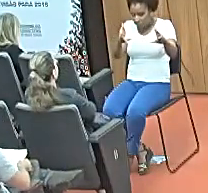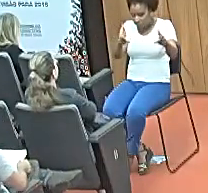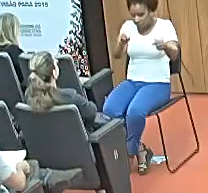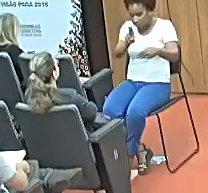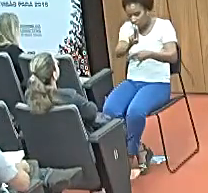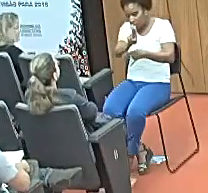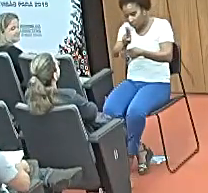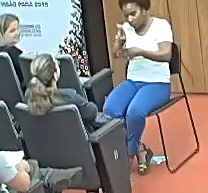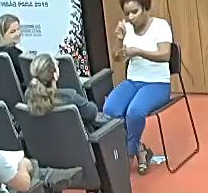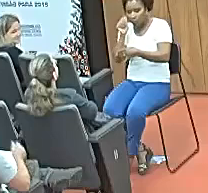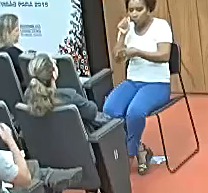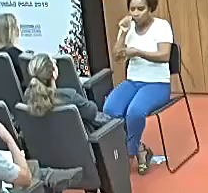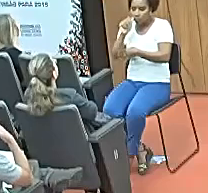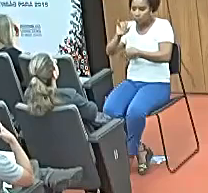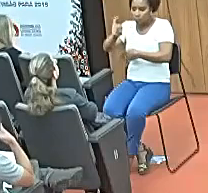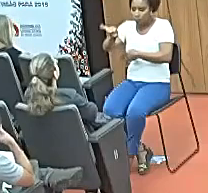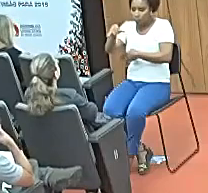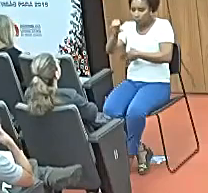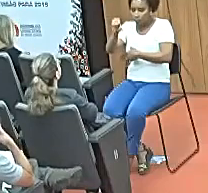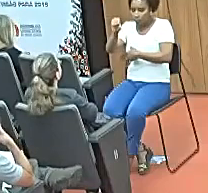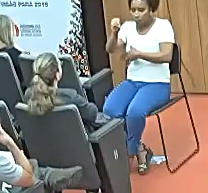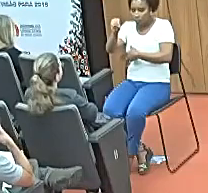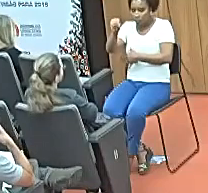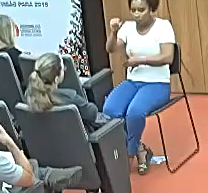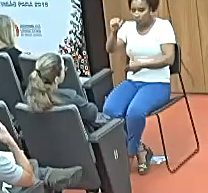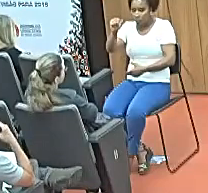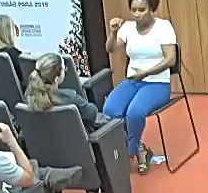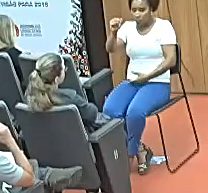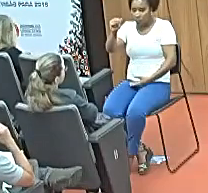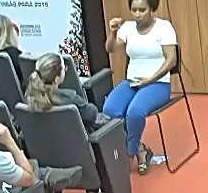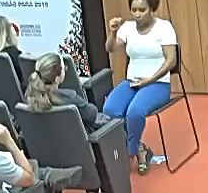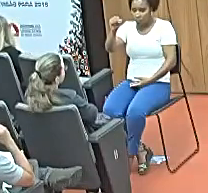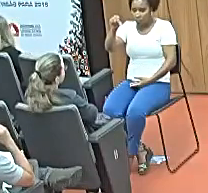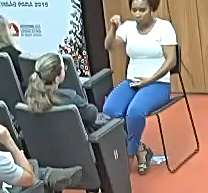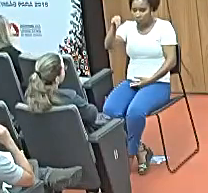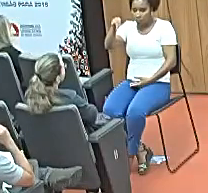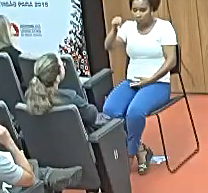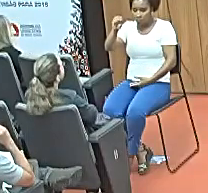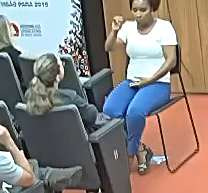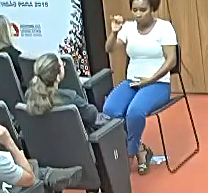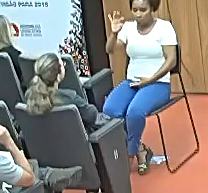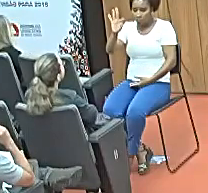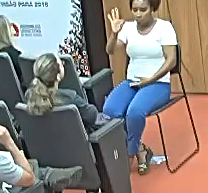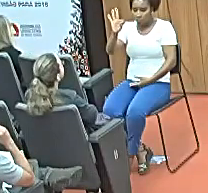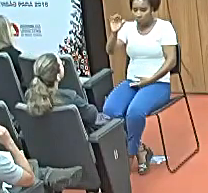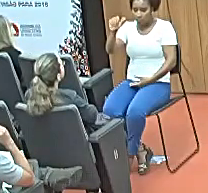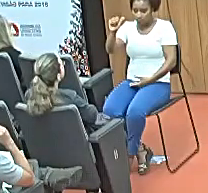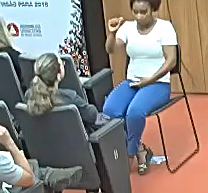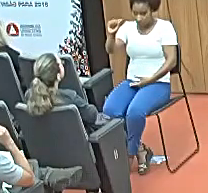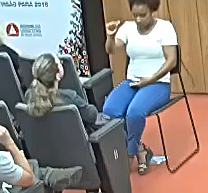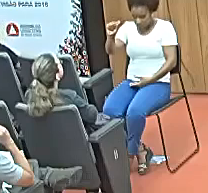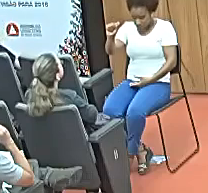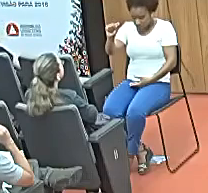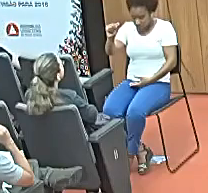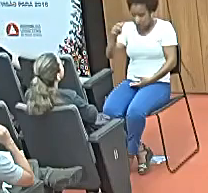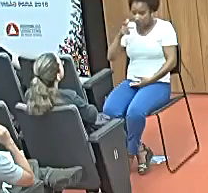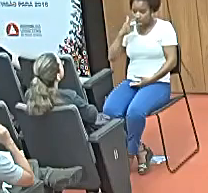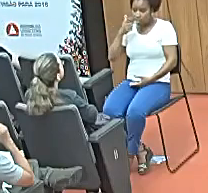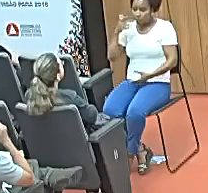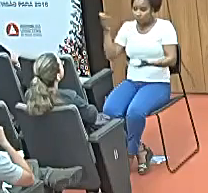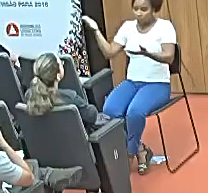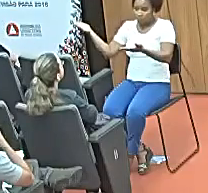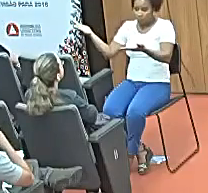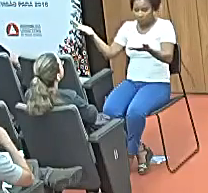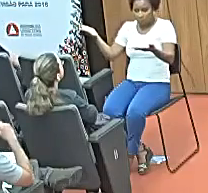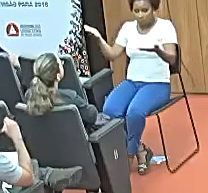momento ouvindo os relatos das discussões da sociedade civil com relação às proposituras de emenda